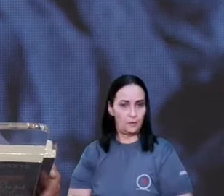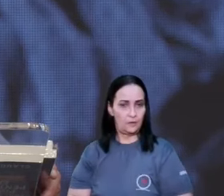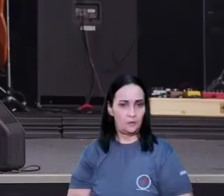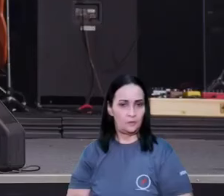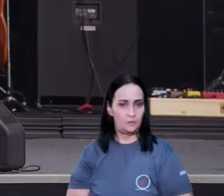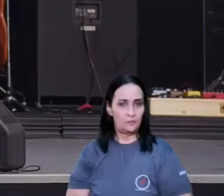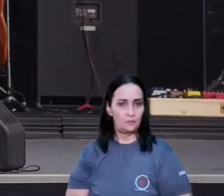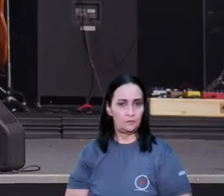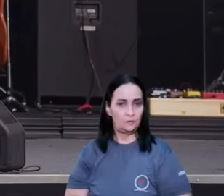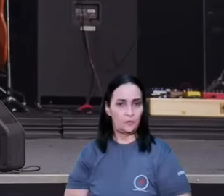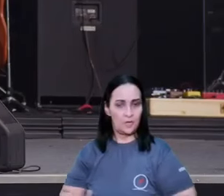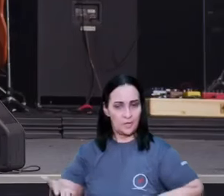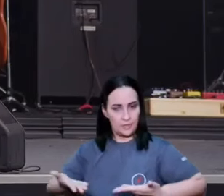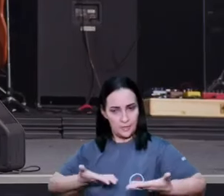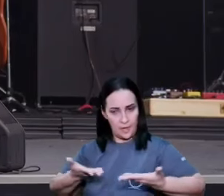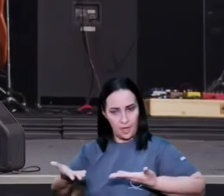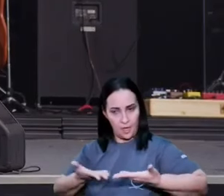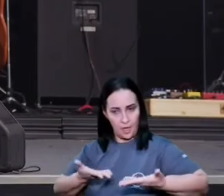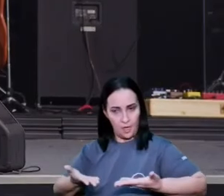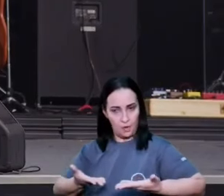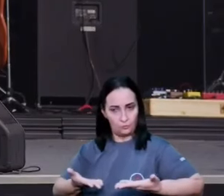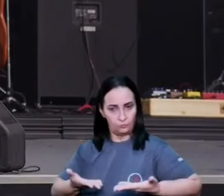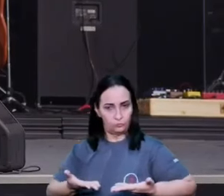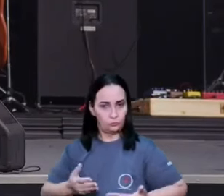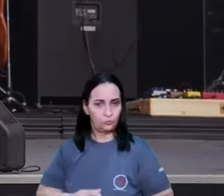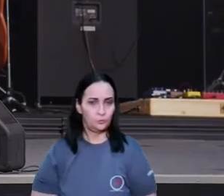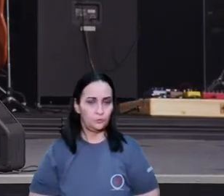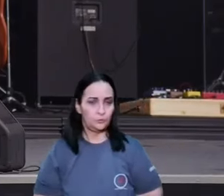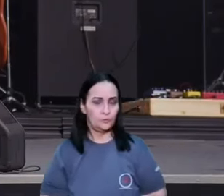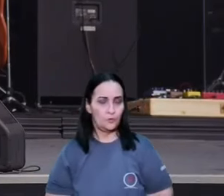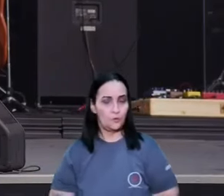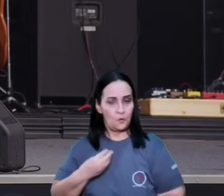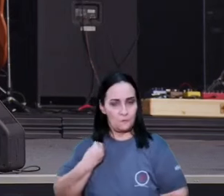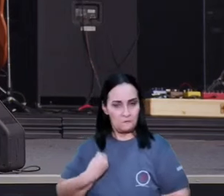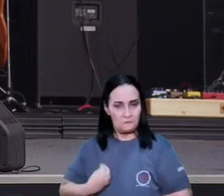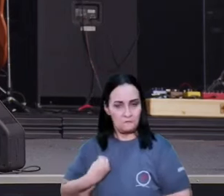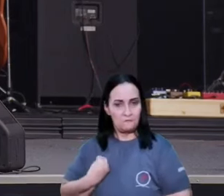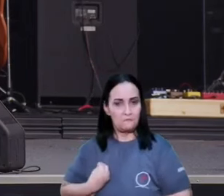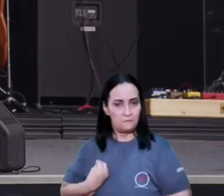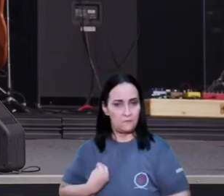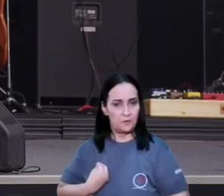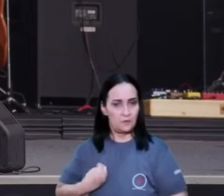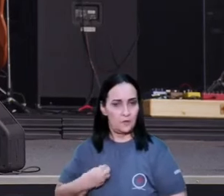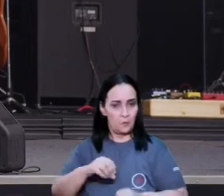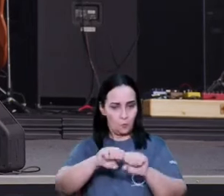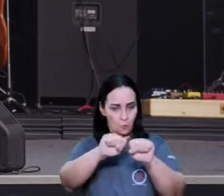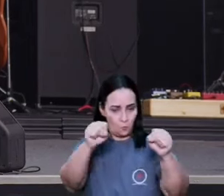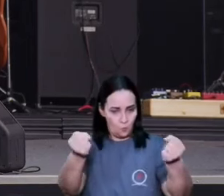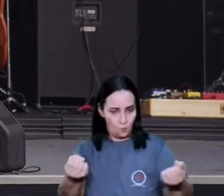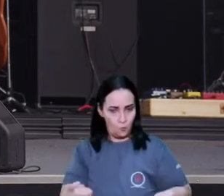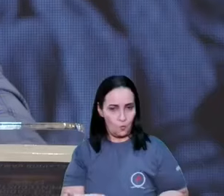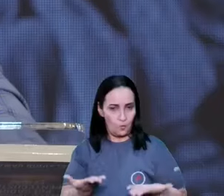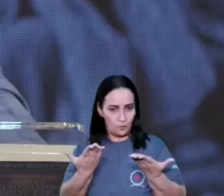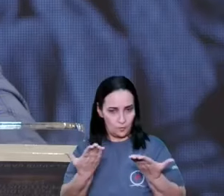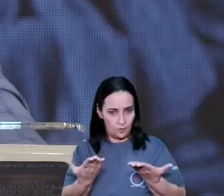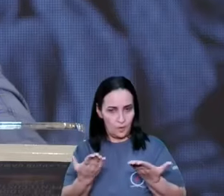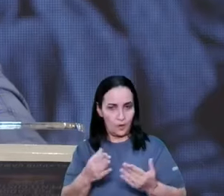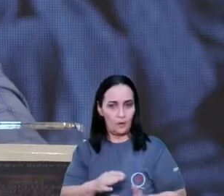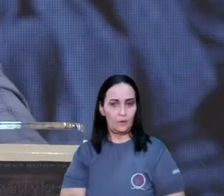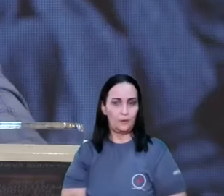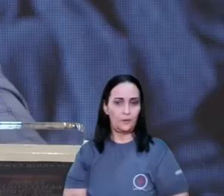dedicado servo de Deus que tem doado a sua vida ao altar do evangelho que é o pastor odilton